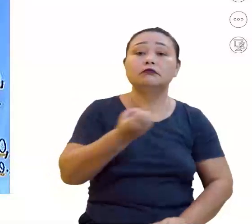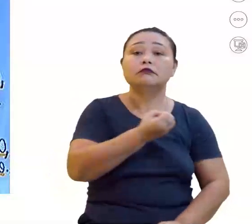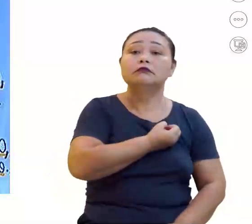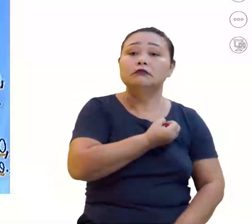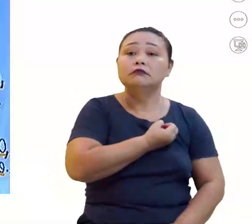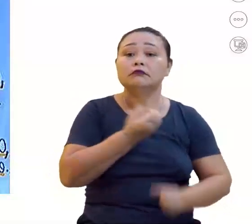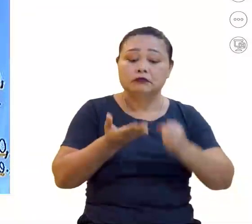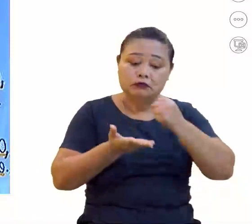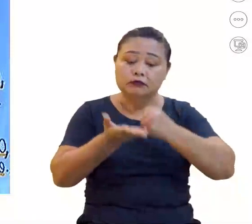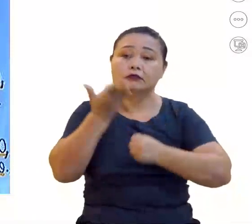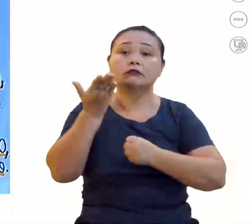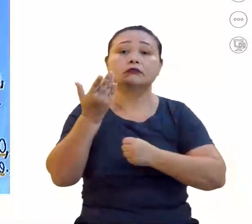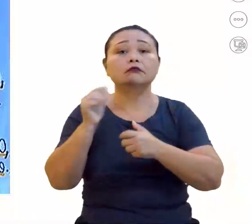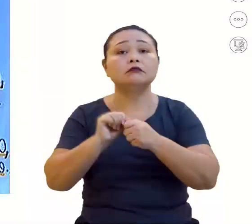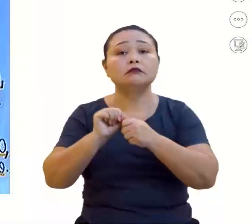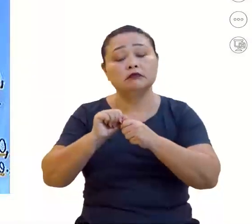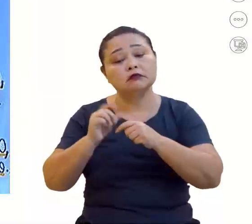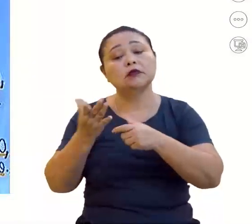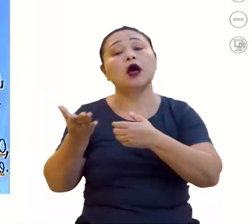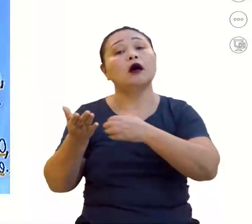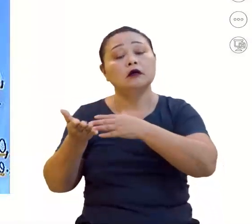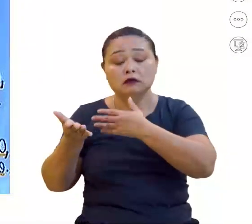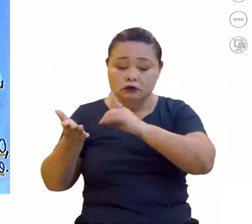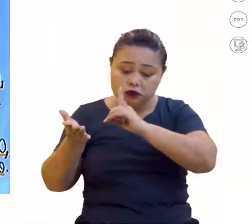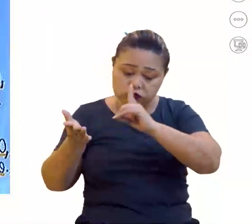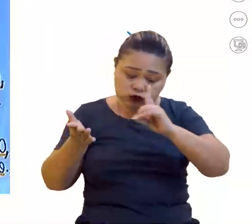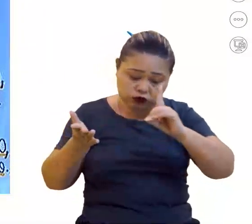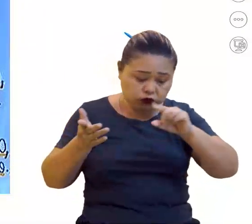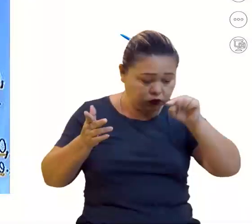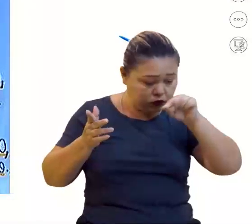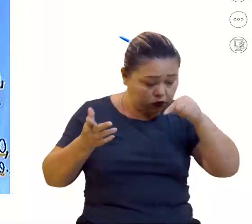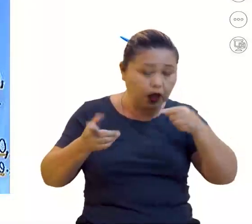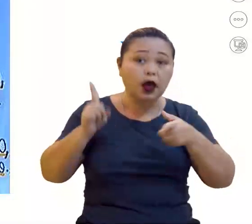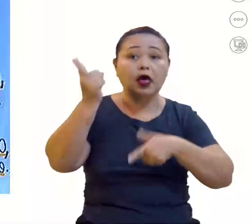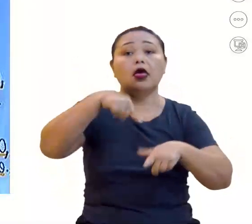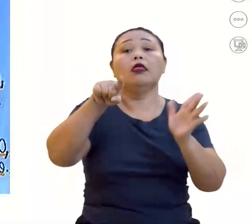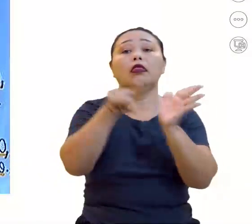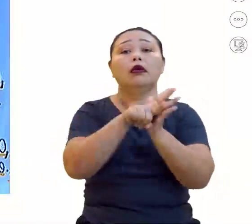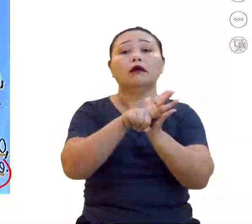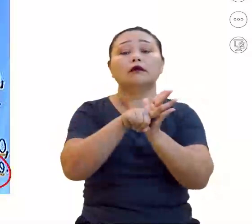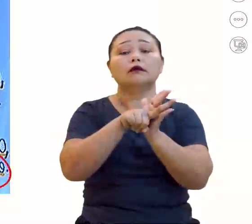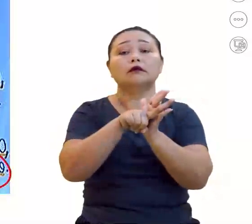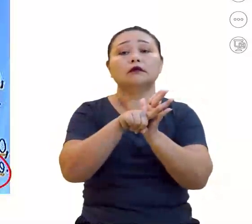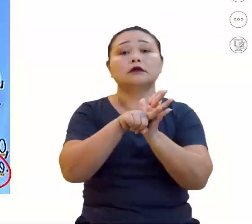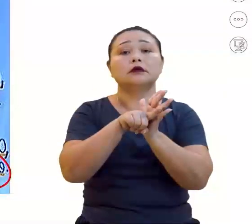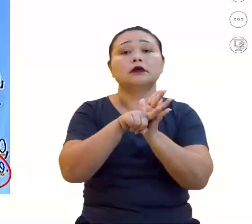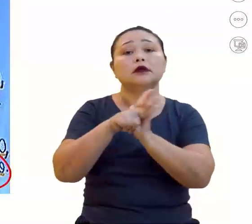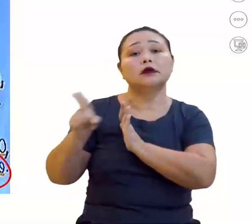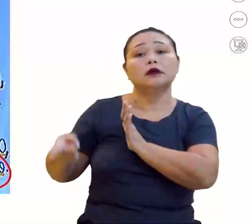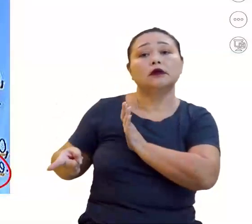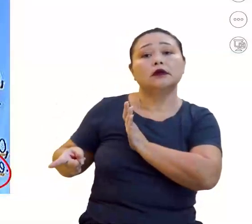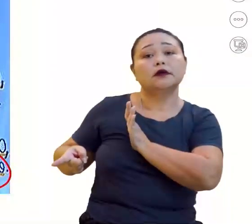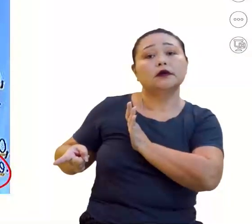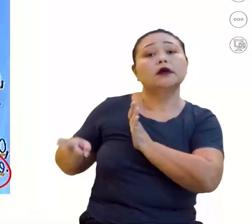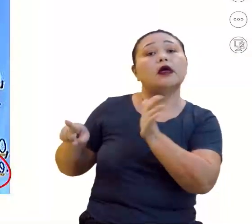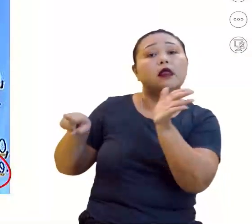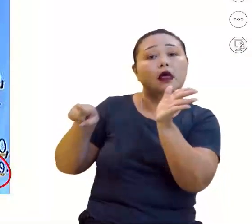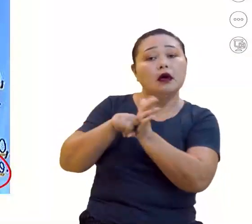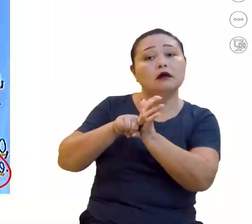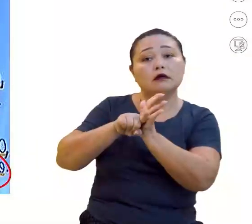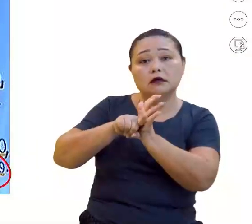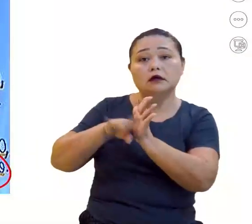Se deslocar a vírgula para a direita, já viu que é expoente negativo, né? Olha aqui, expoente negativo. Para a